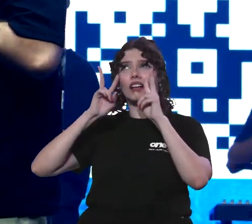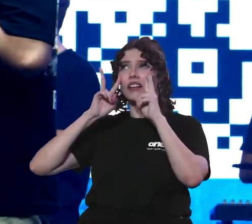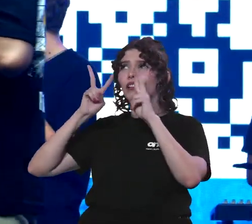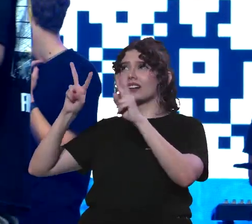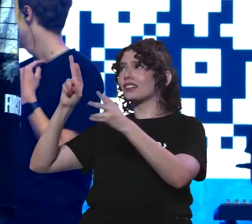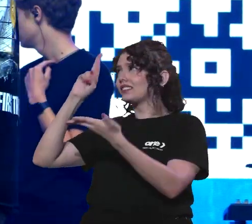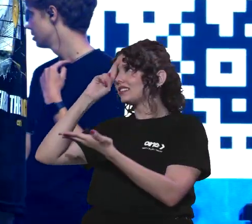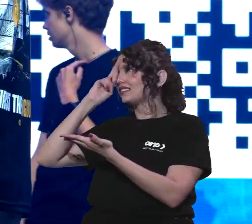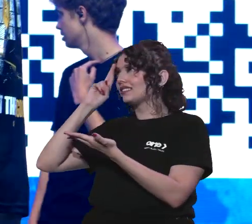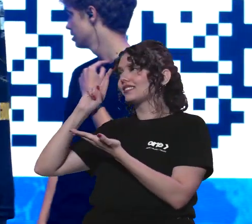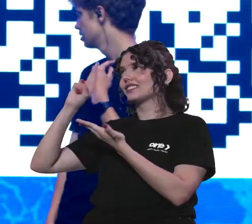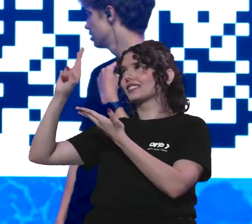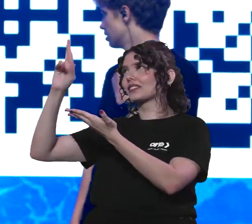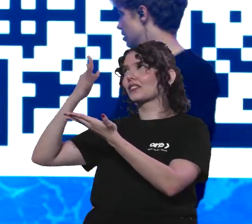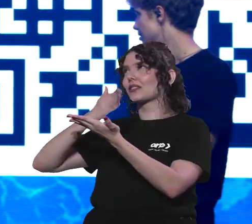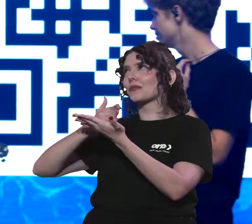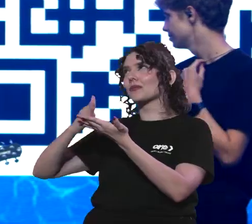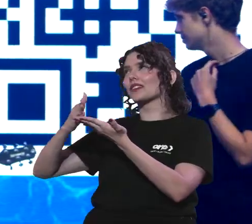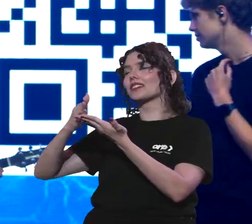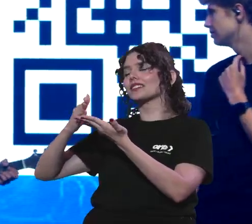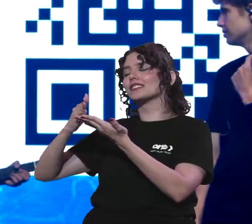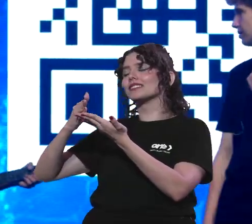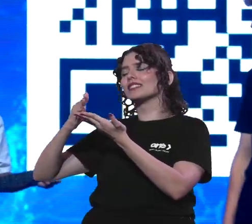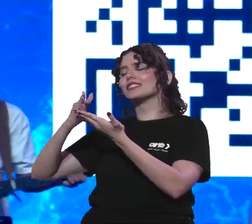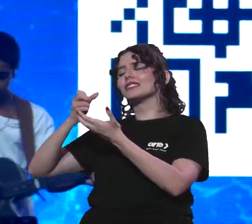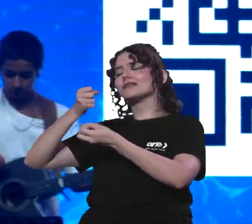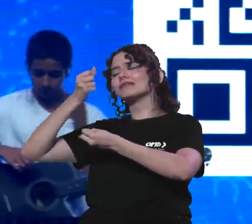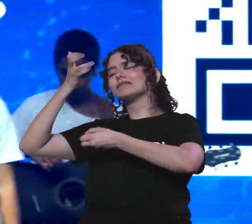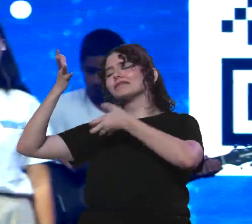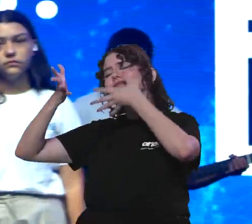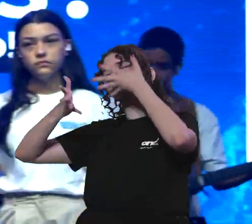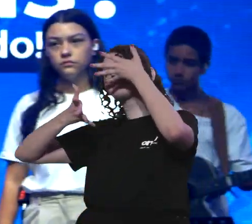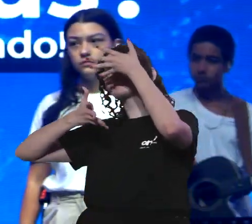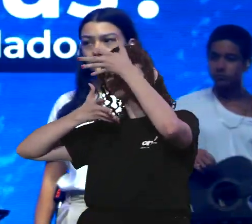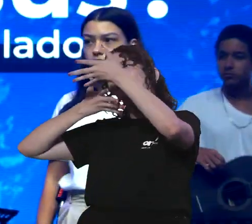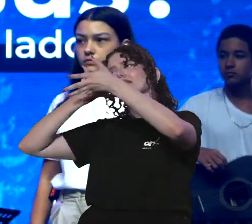conforme você fizer isso, comece a entoar louvores com a sua